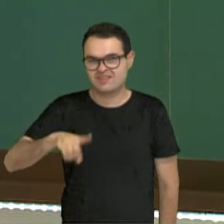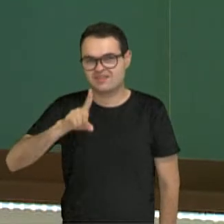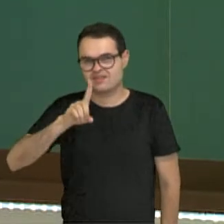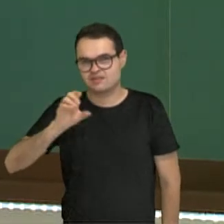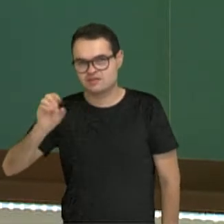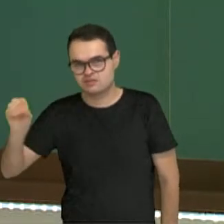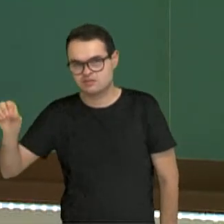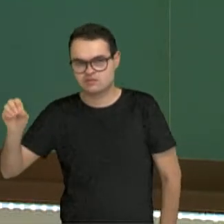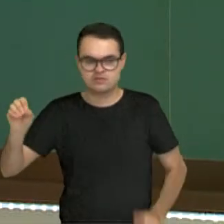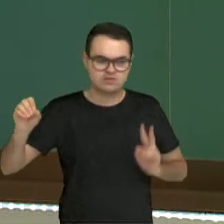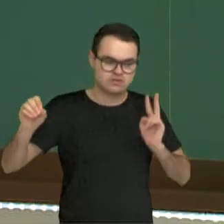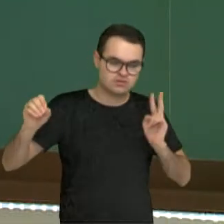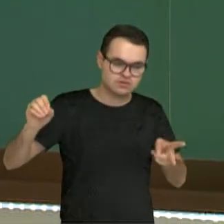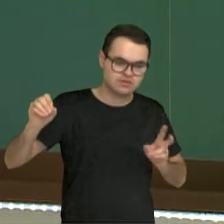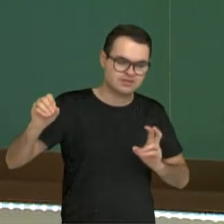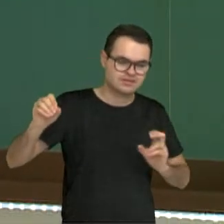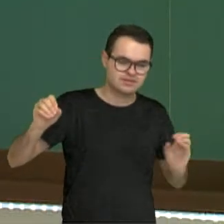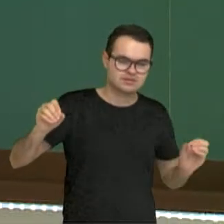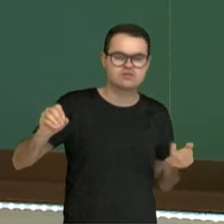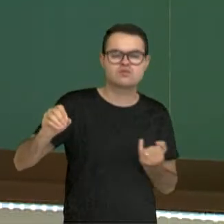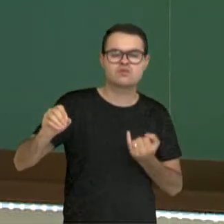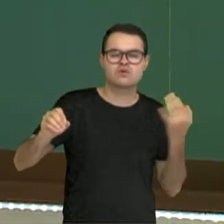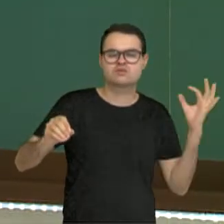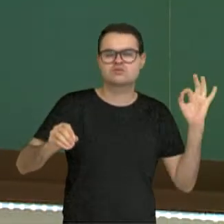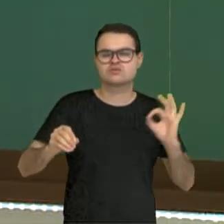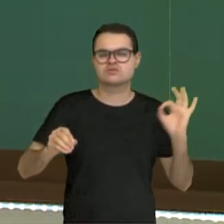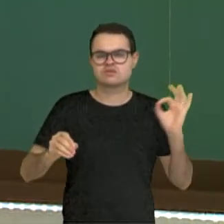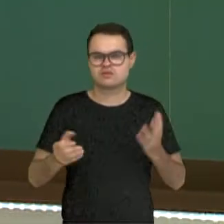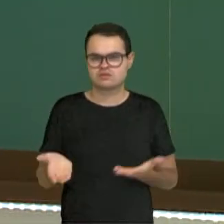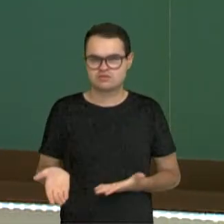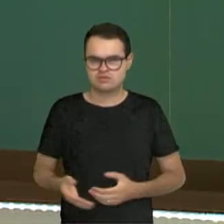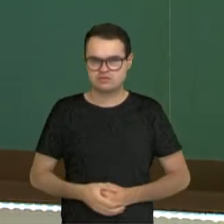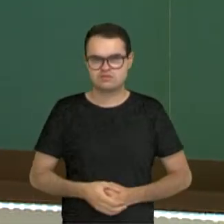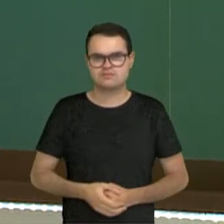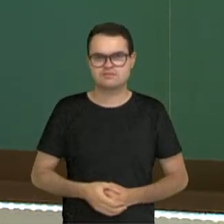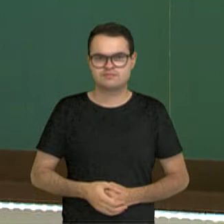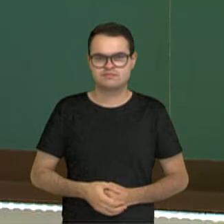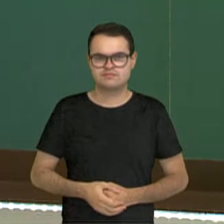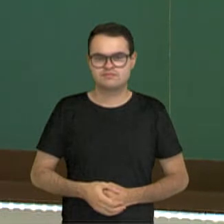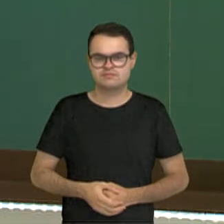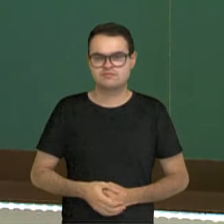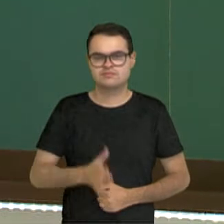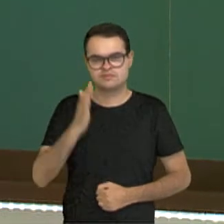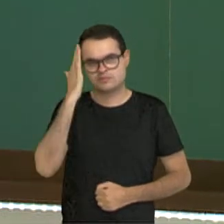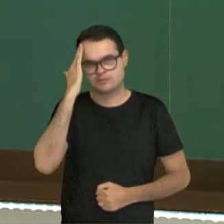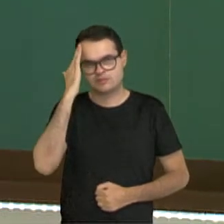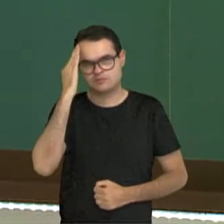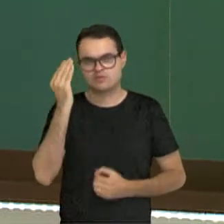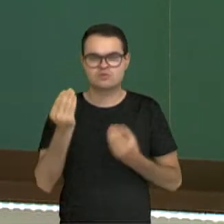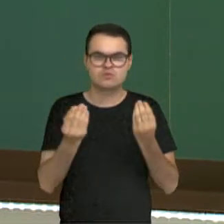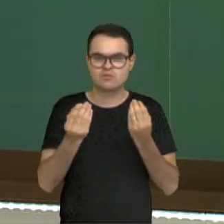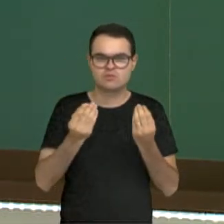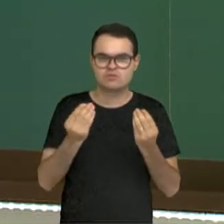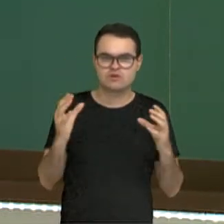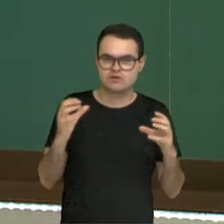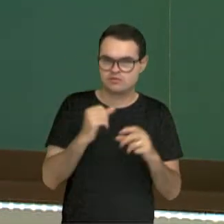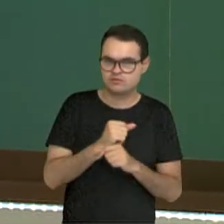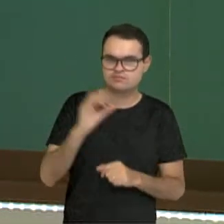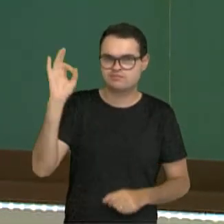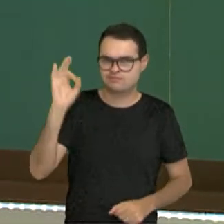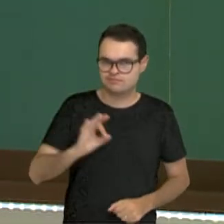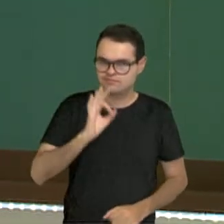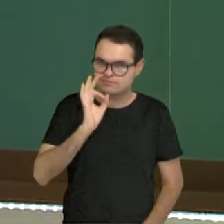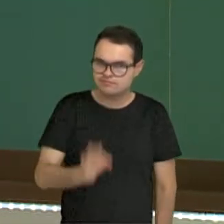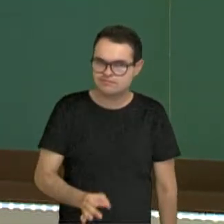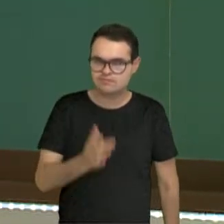o 2.500 vai ser que porcentagem disso daí? A gente sabe como calcular a porcentagem, certo?